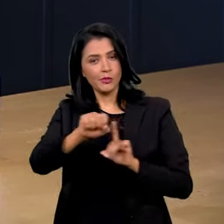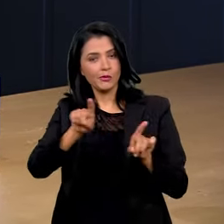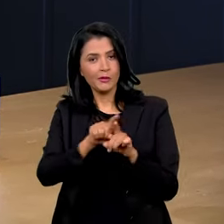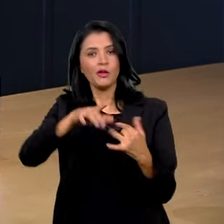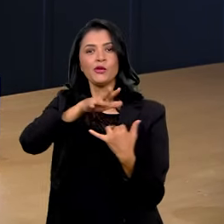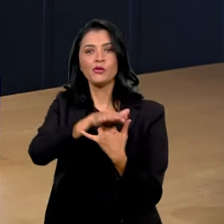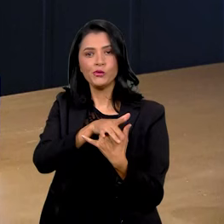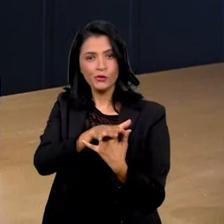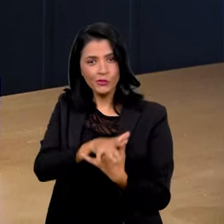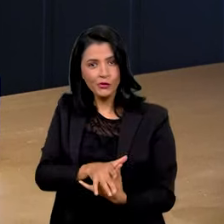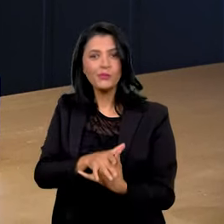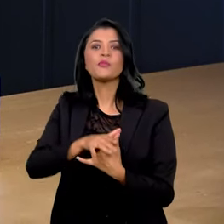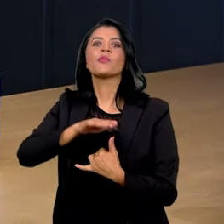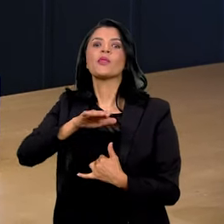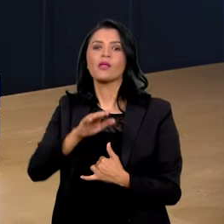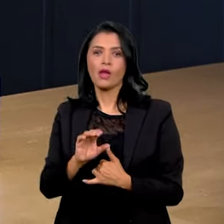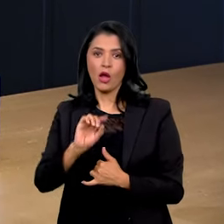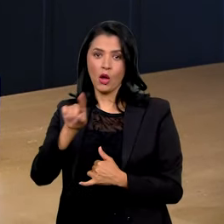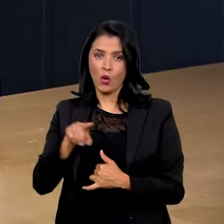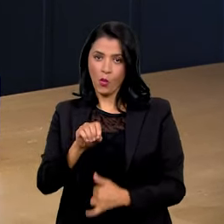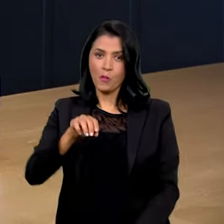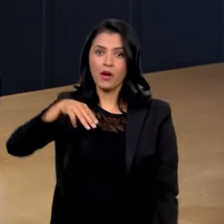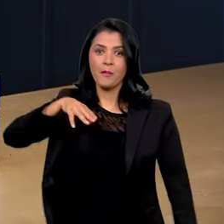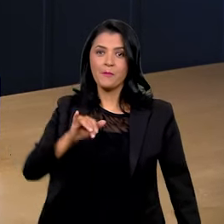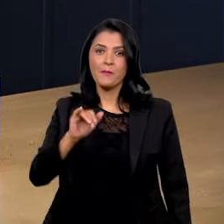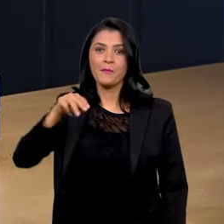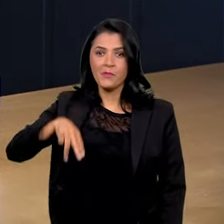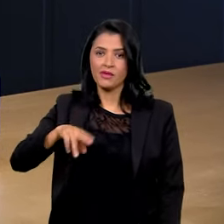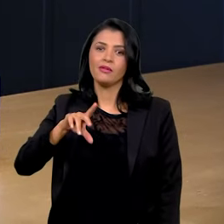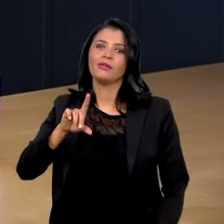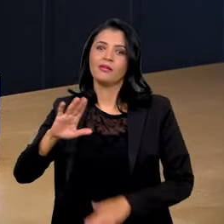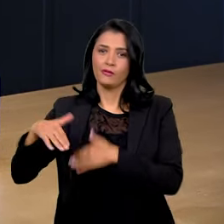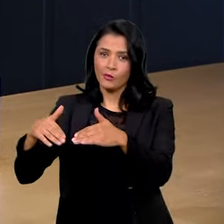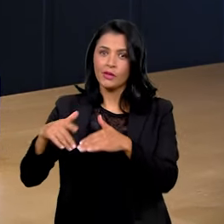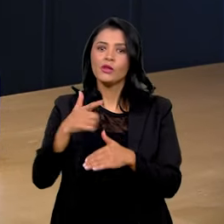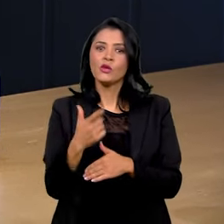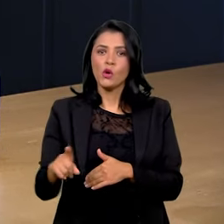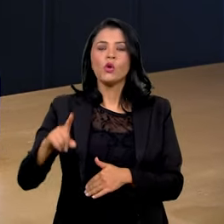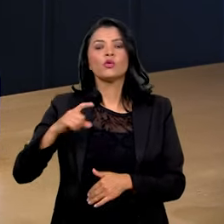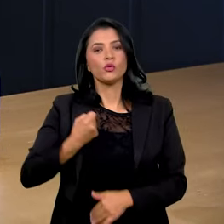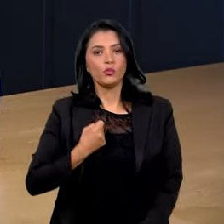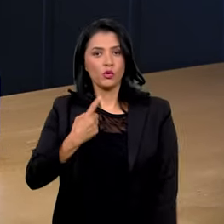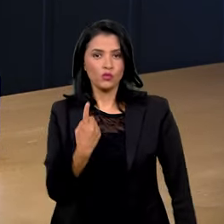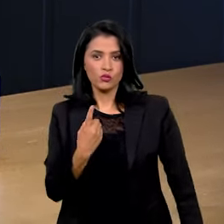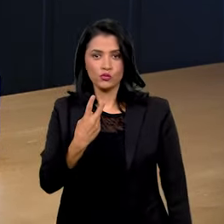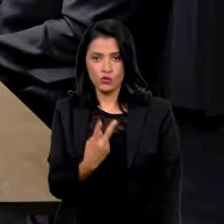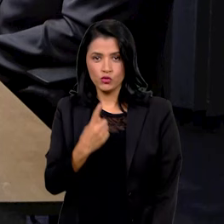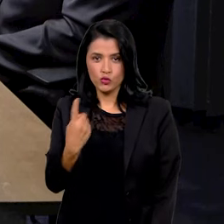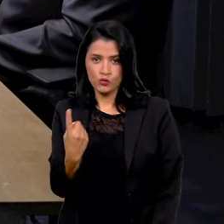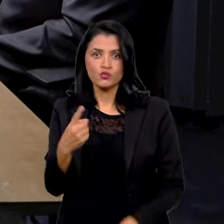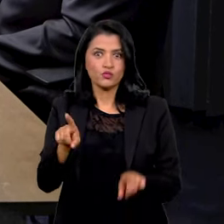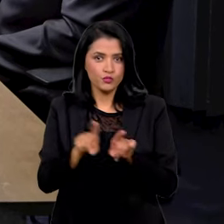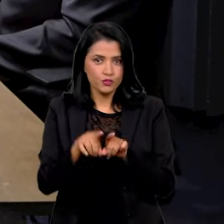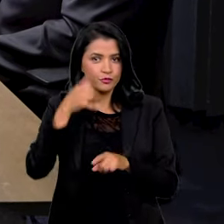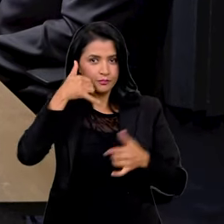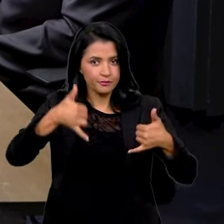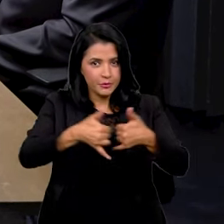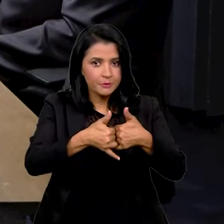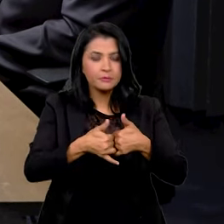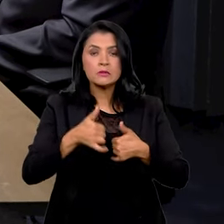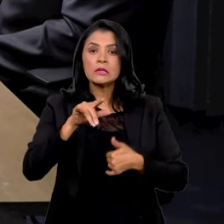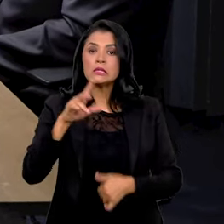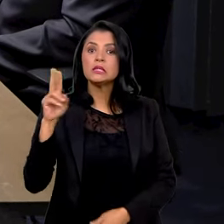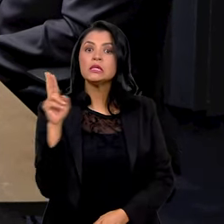YouTube @m desenvolvimento e tem também o dis social 121 em situações de